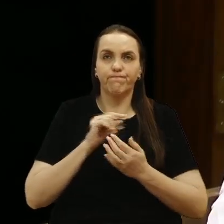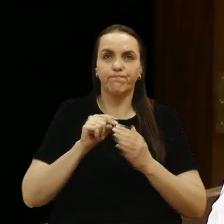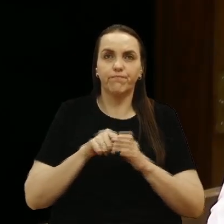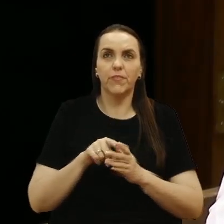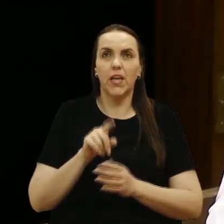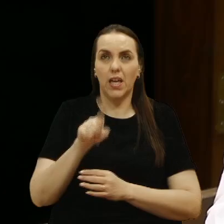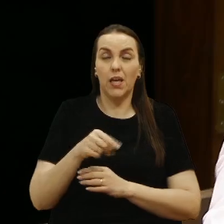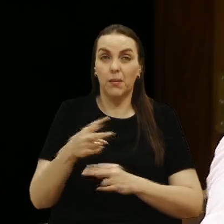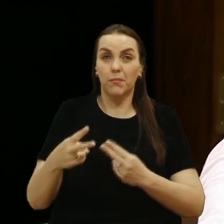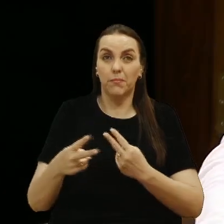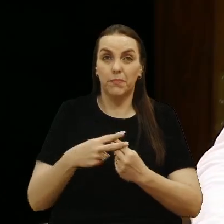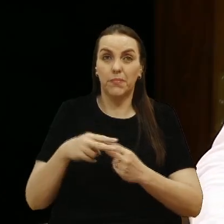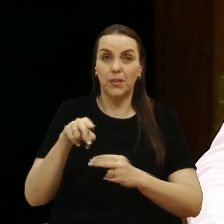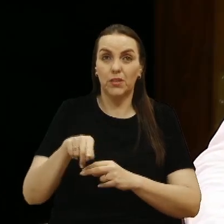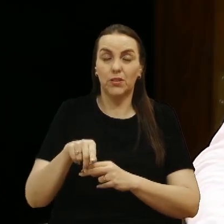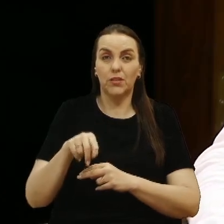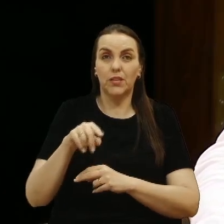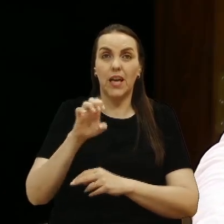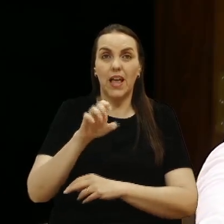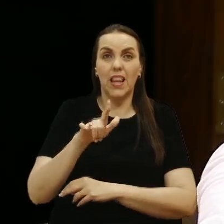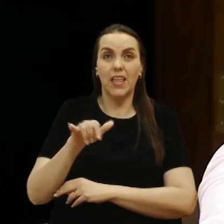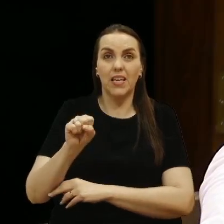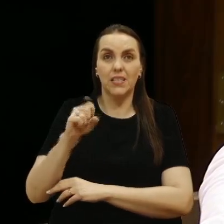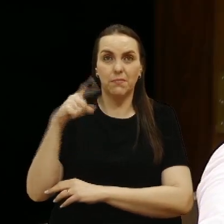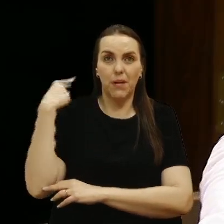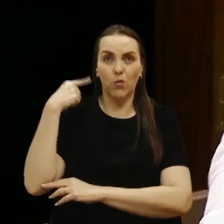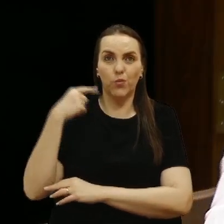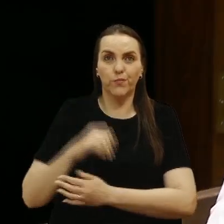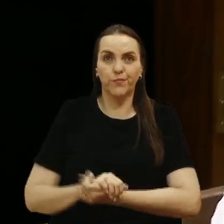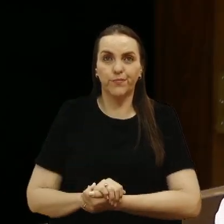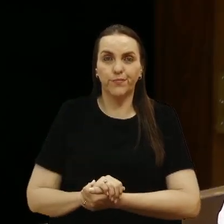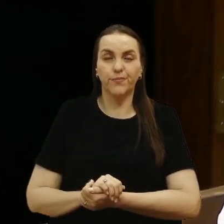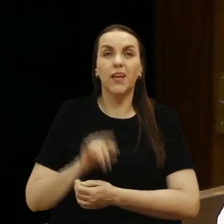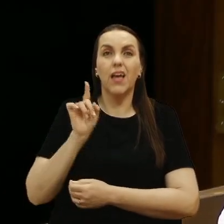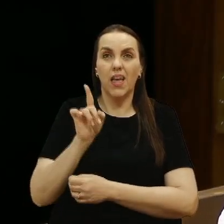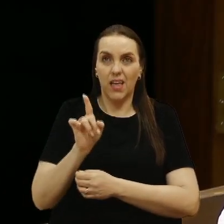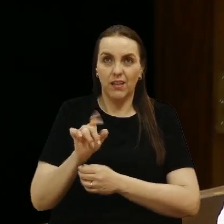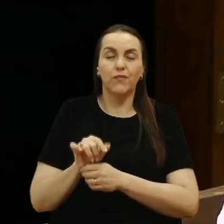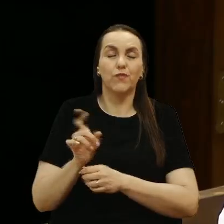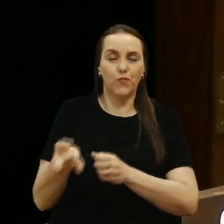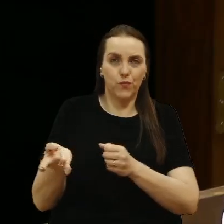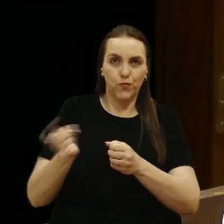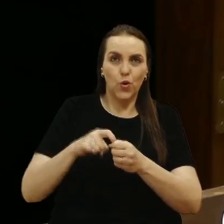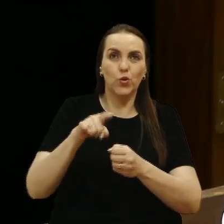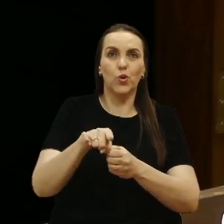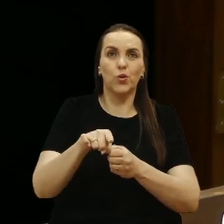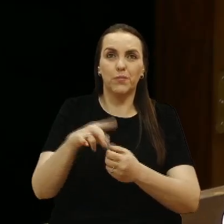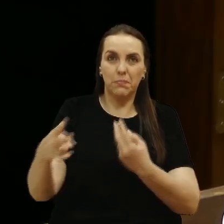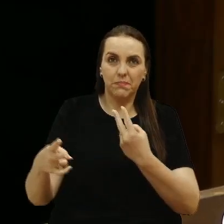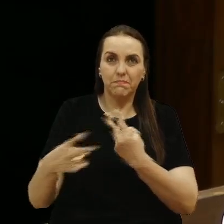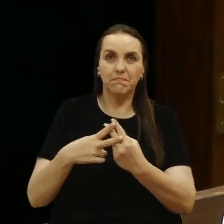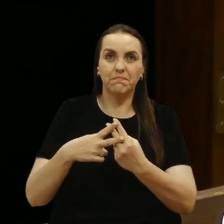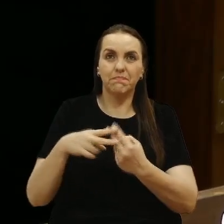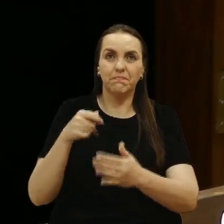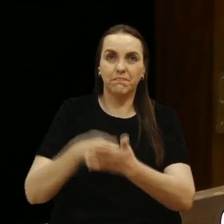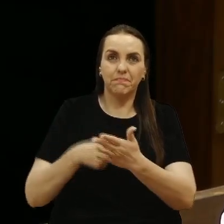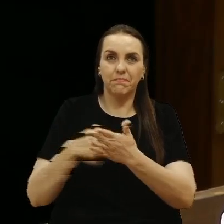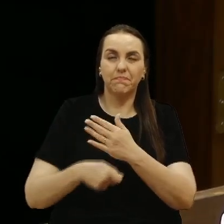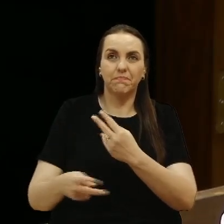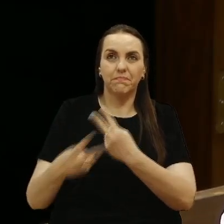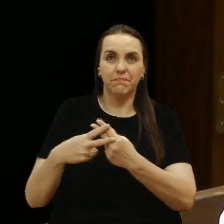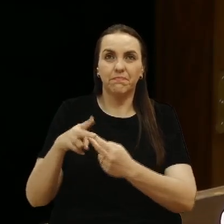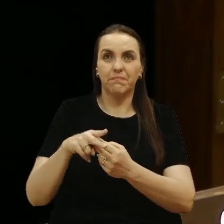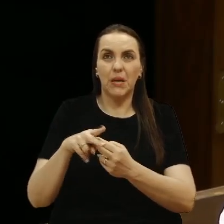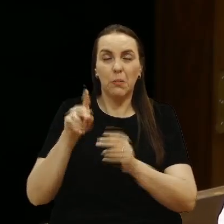havia prendido Elias Maluco. Ele voltou para prender quem